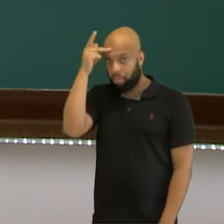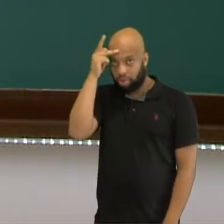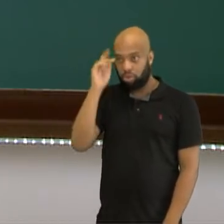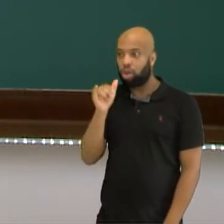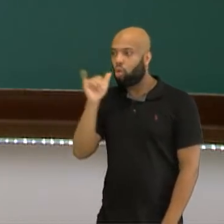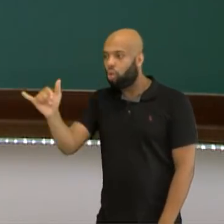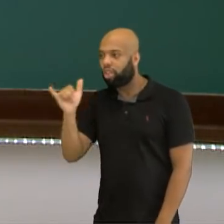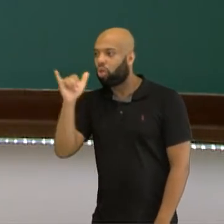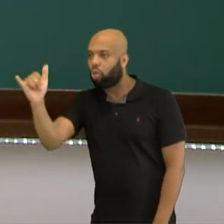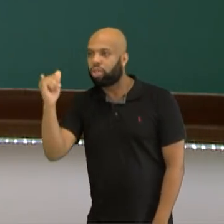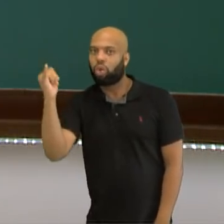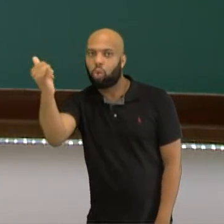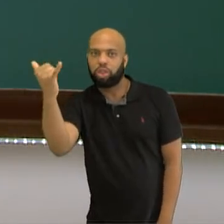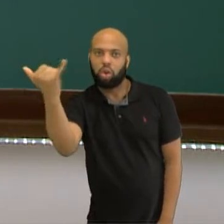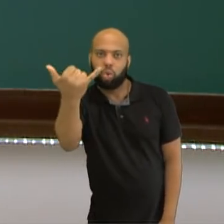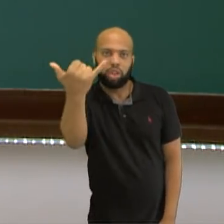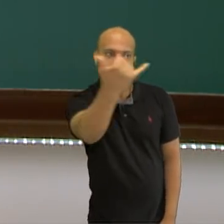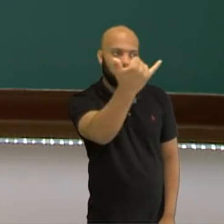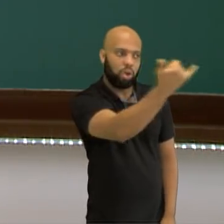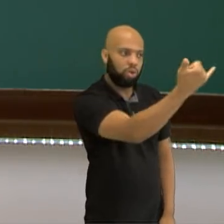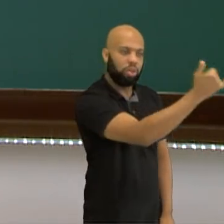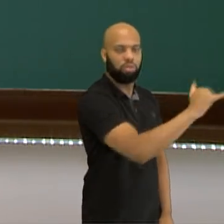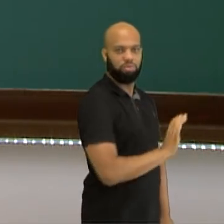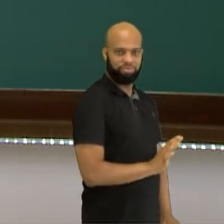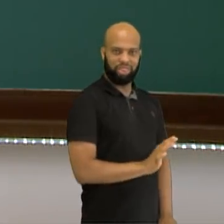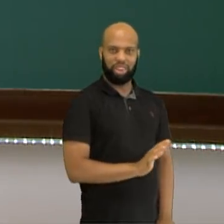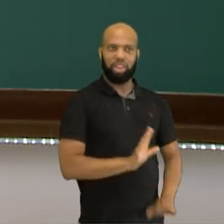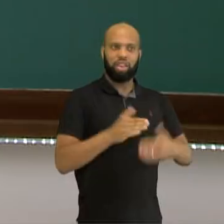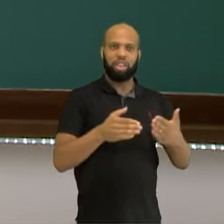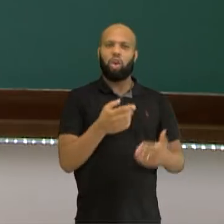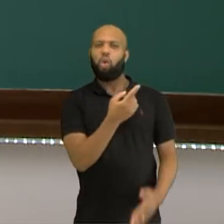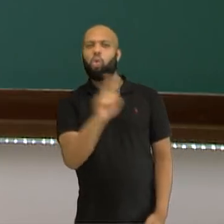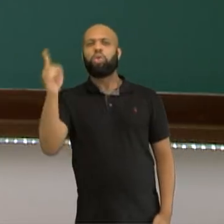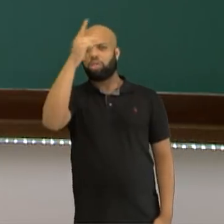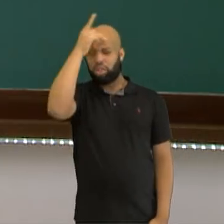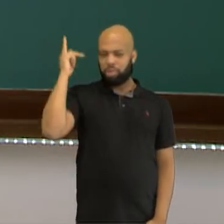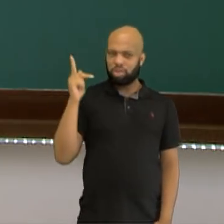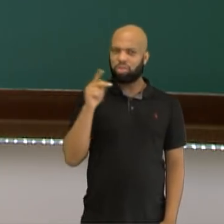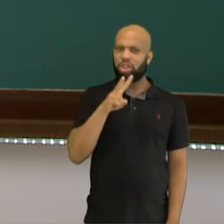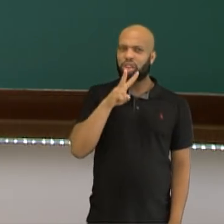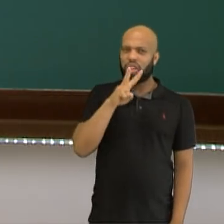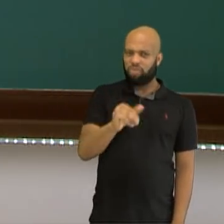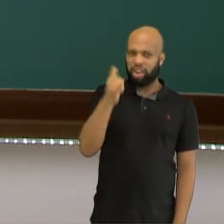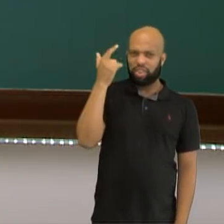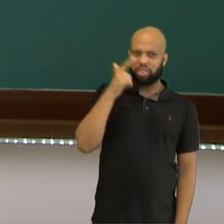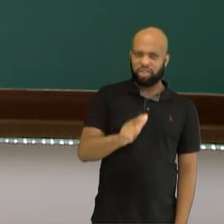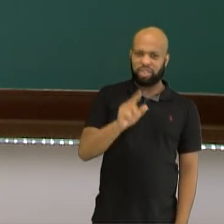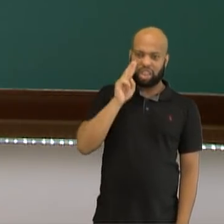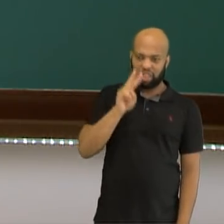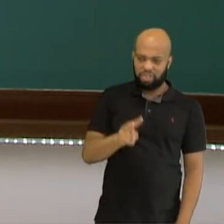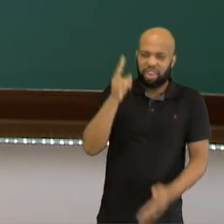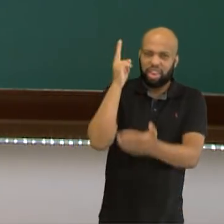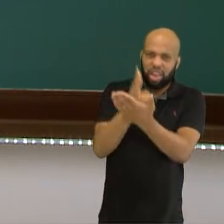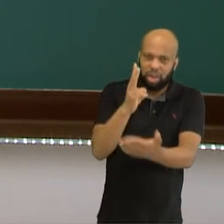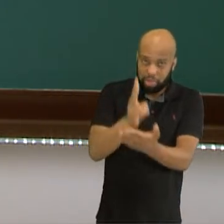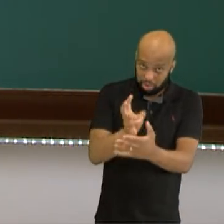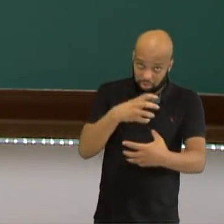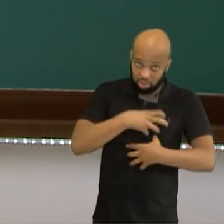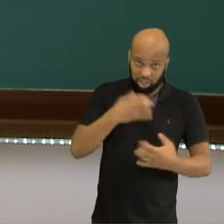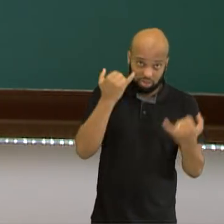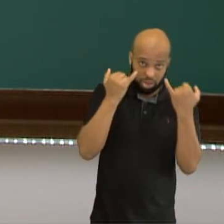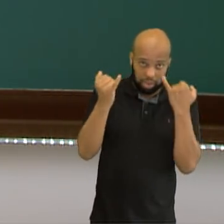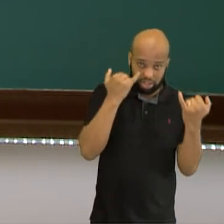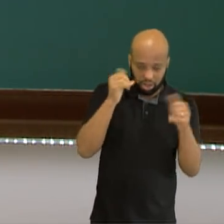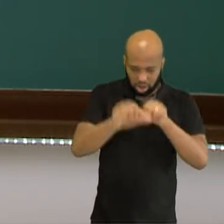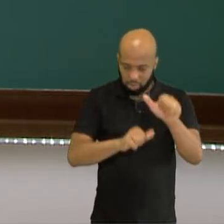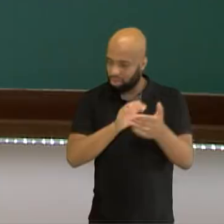para a próxima, que conta para a próxima, que conta para a próxima. Será que a última pessoa da fila vai escutar a mesma palavra original